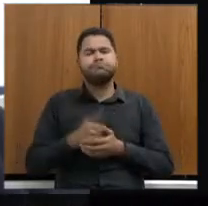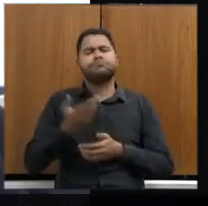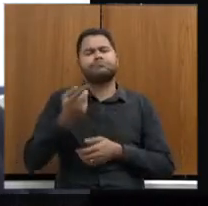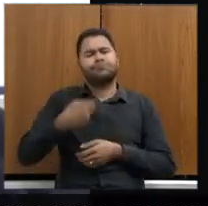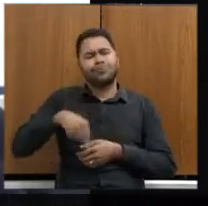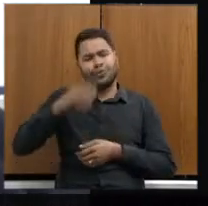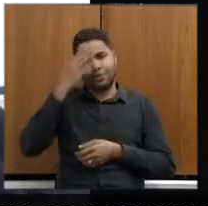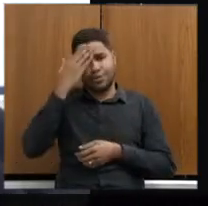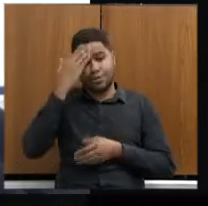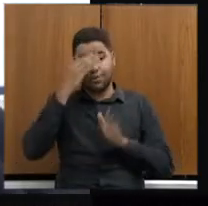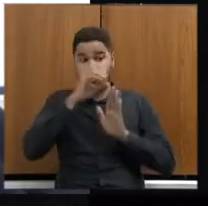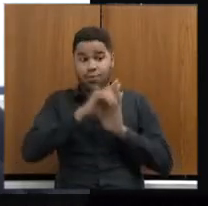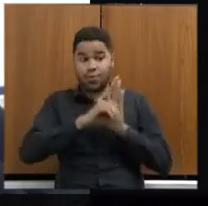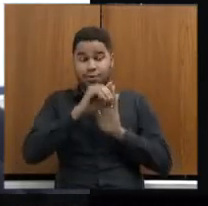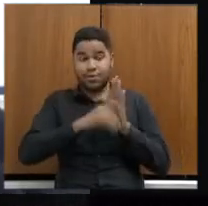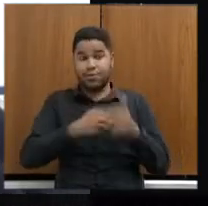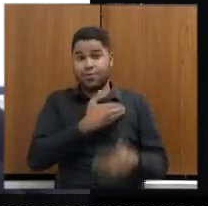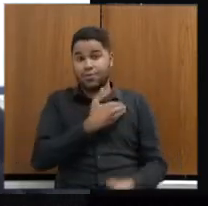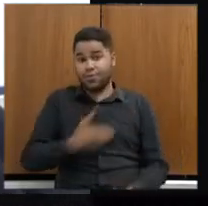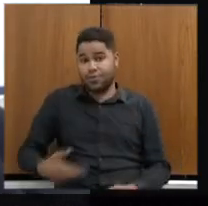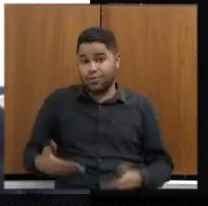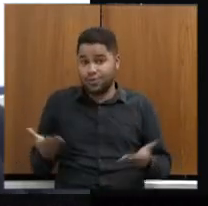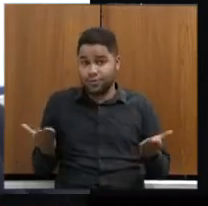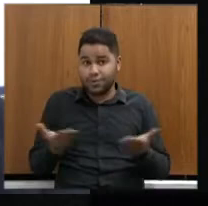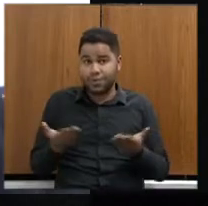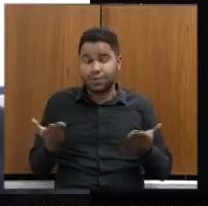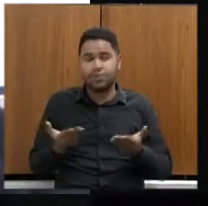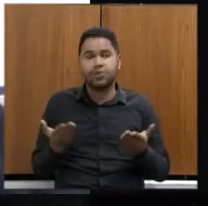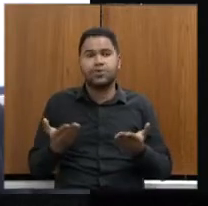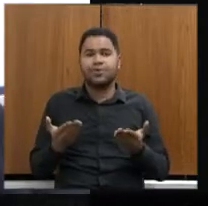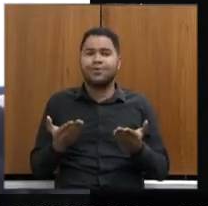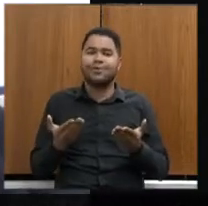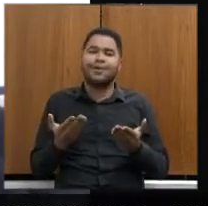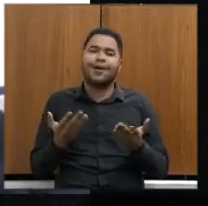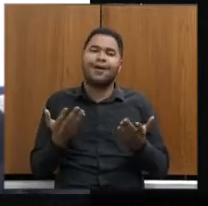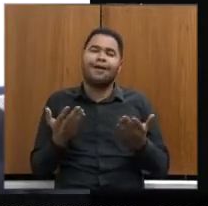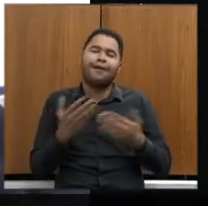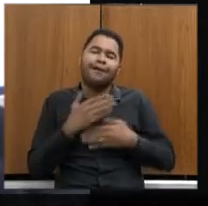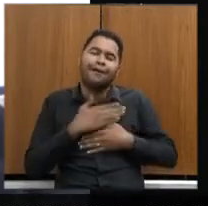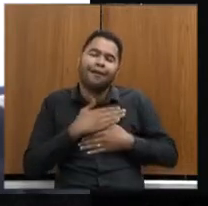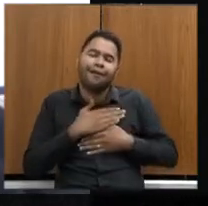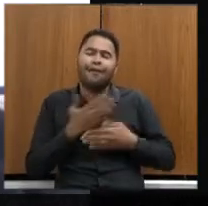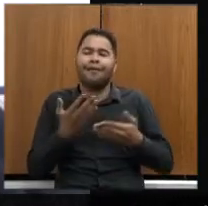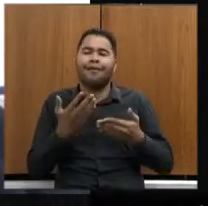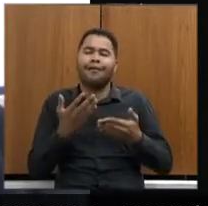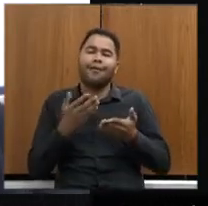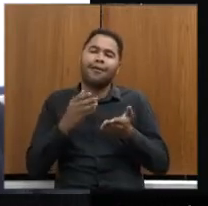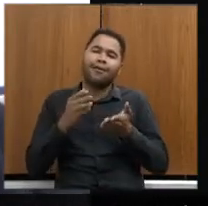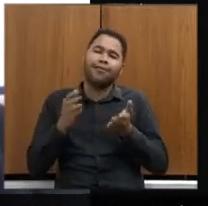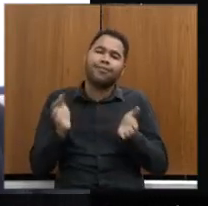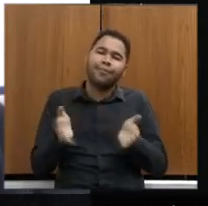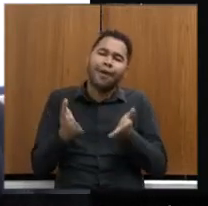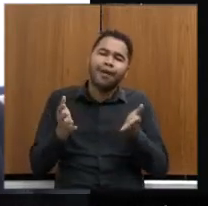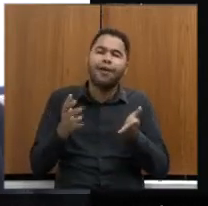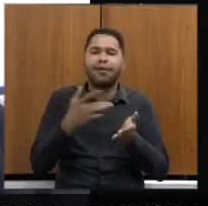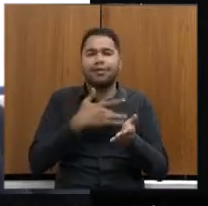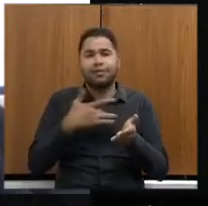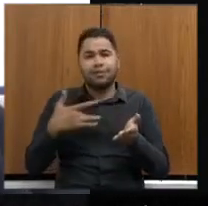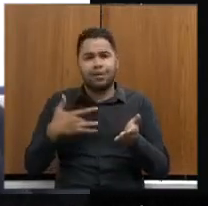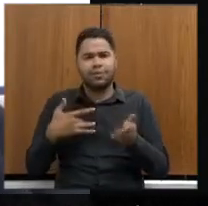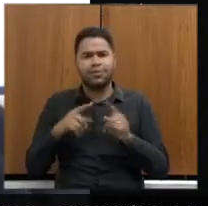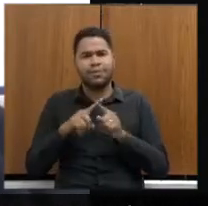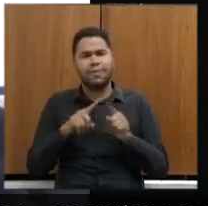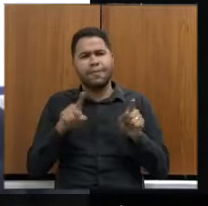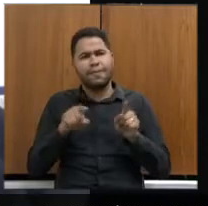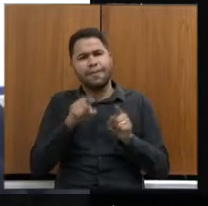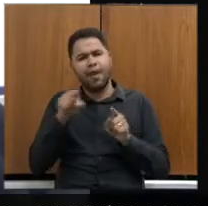sabe disso dos orçamentos do Estado hoje eles são muito generosa e com a educação com a saúde e